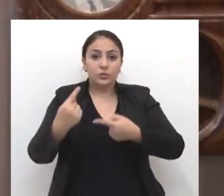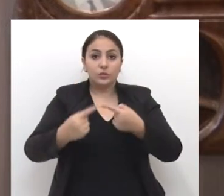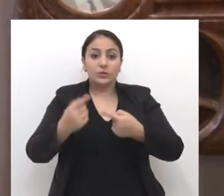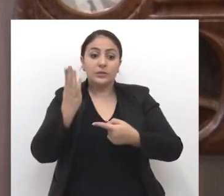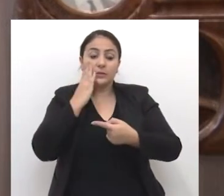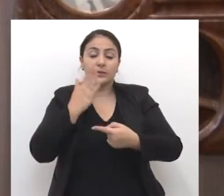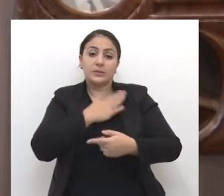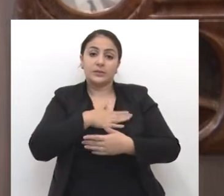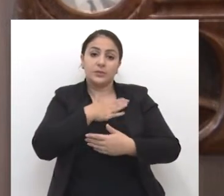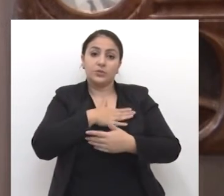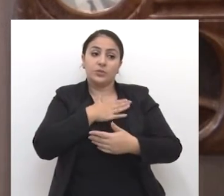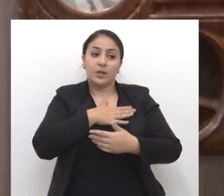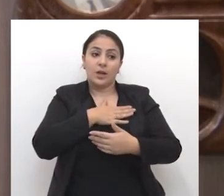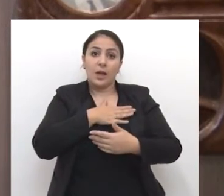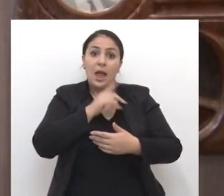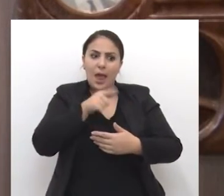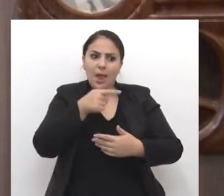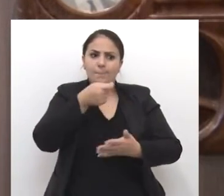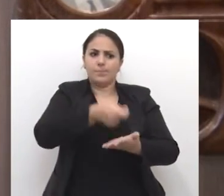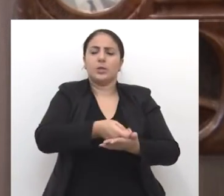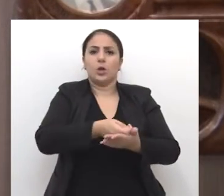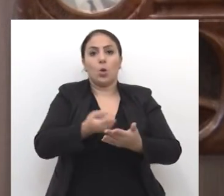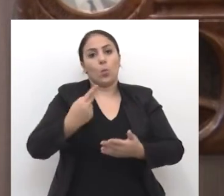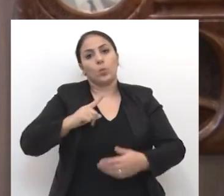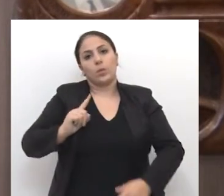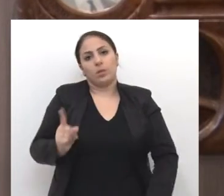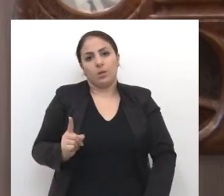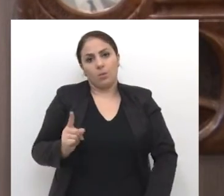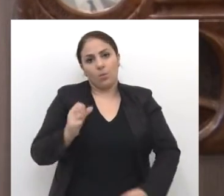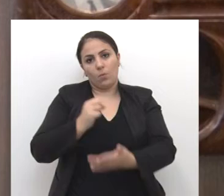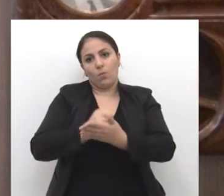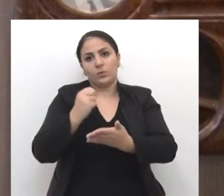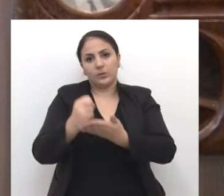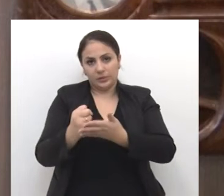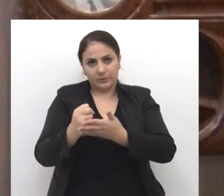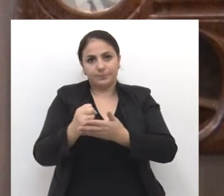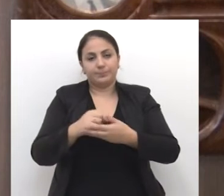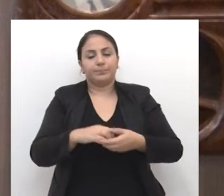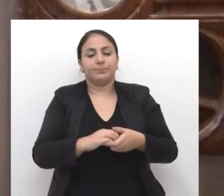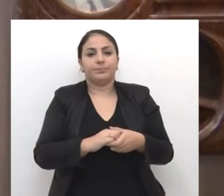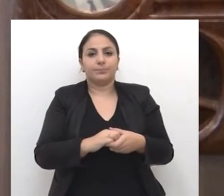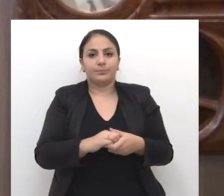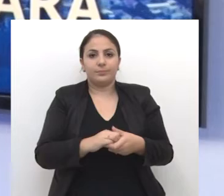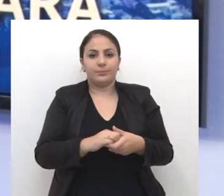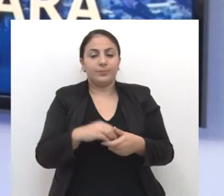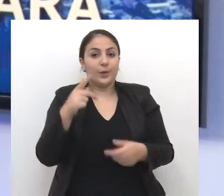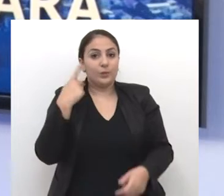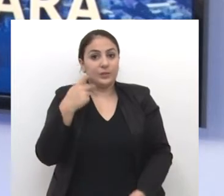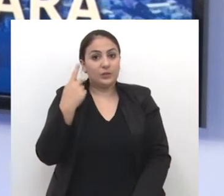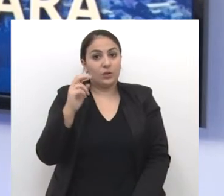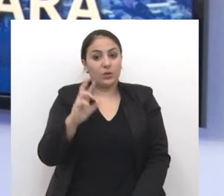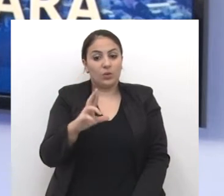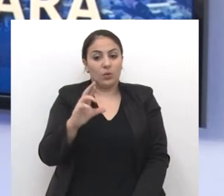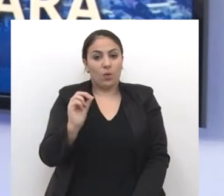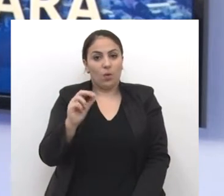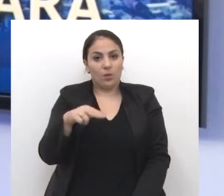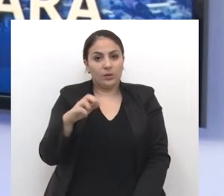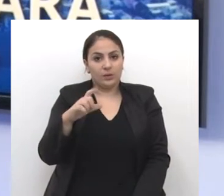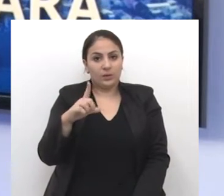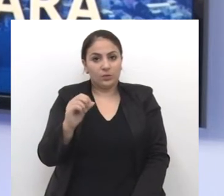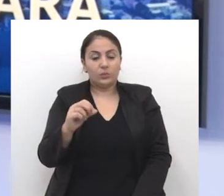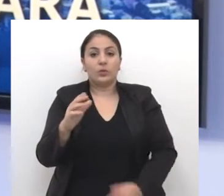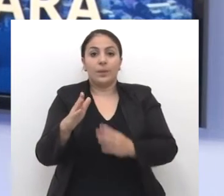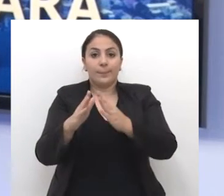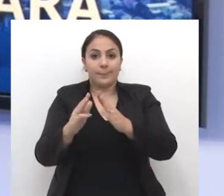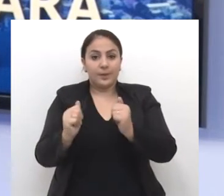sendo feito. Se tira a obrigatoriedade ou se não tira a obrigatoriedade de contratar bombeiro civil. O vereador Ronaldo Rosa